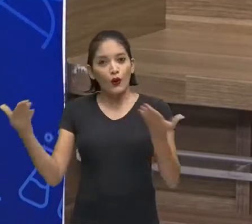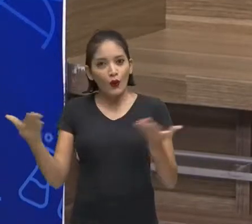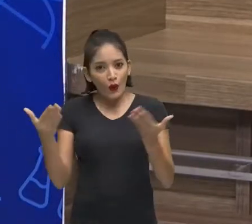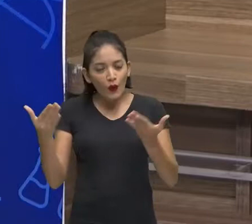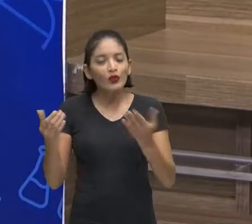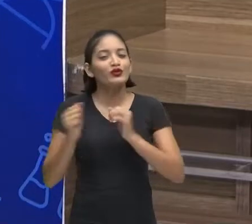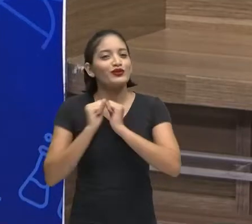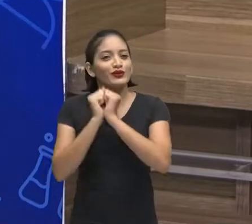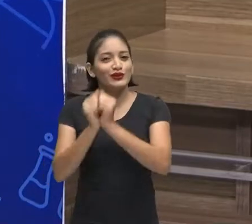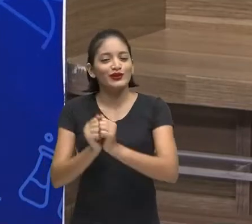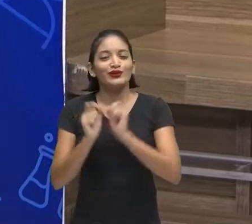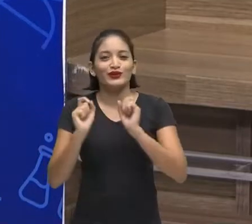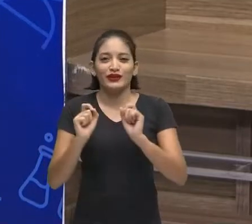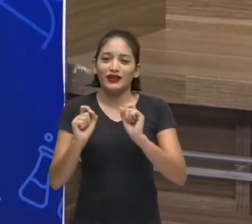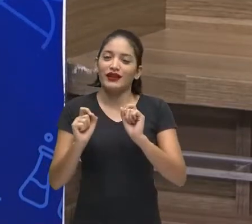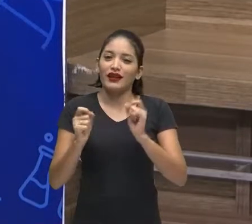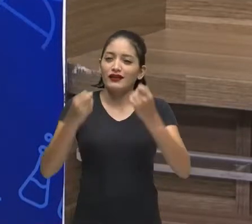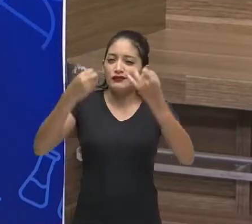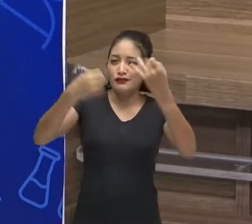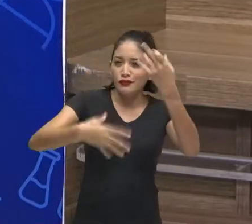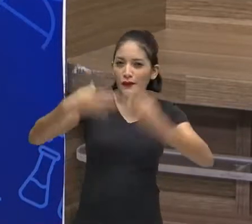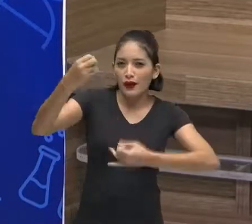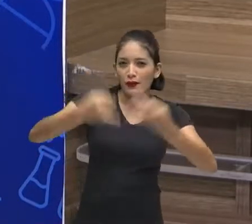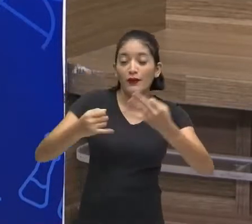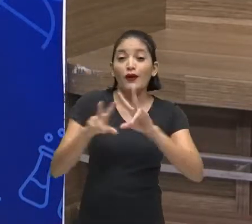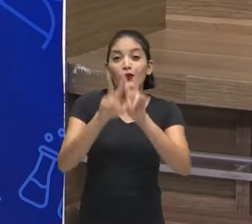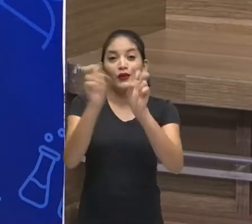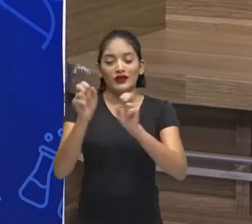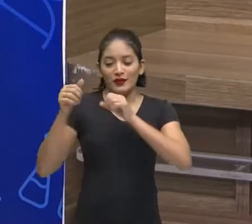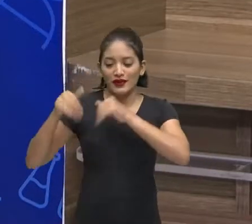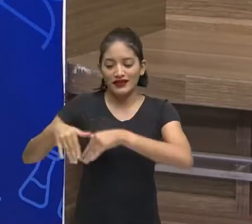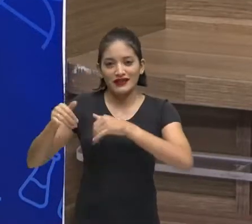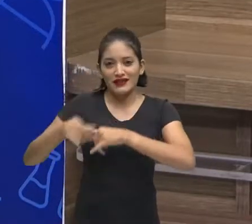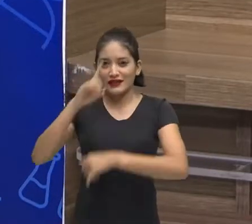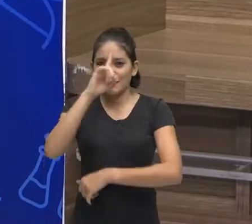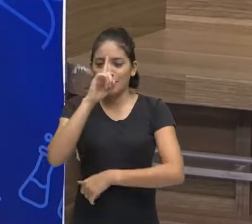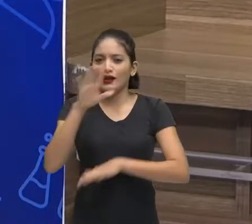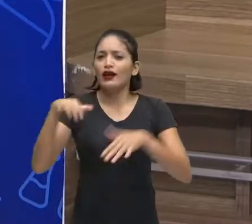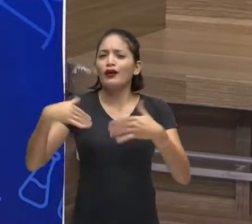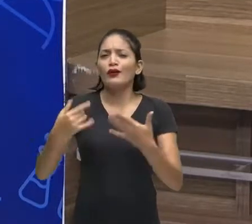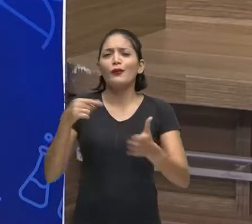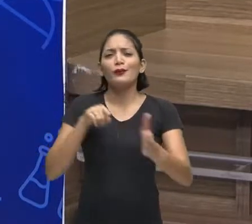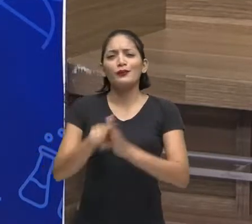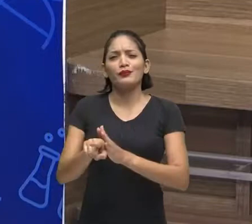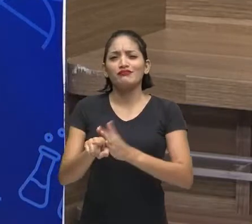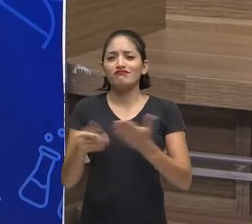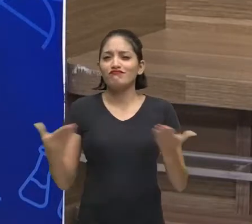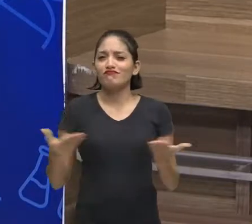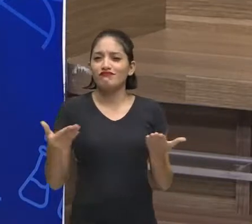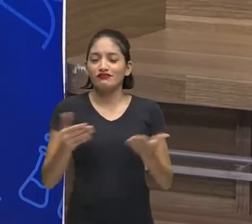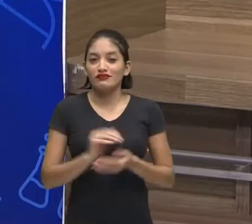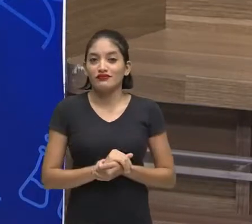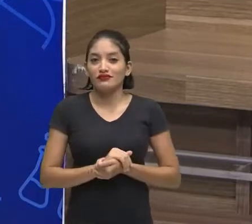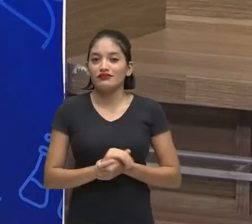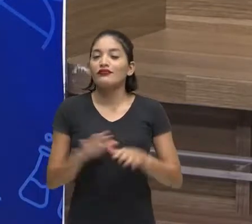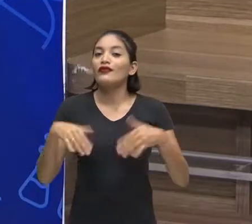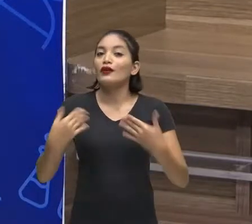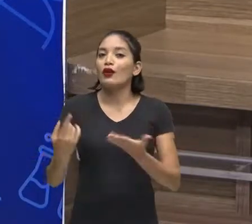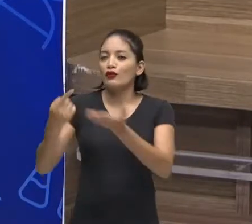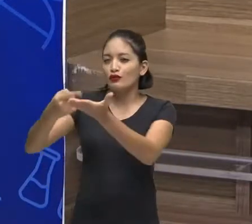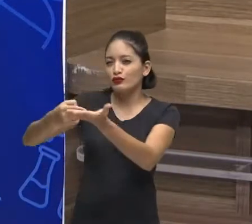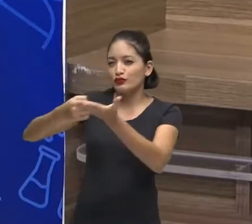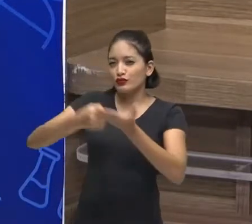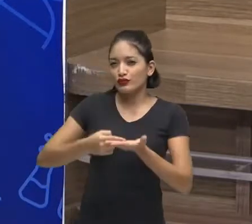hoje falar sobre Setembro Amarelo. Mas qual é a pergunta de hoje? Ou melhor, qual é o convite de